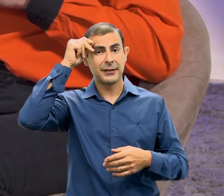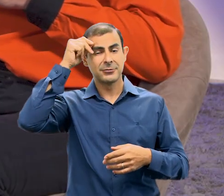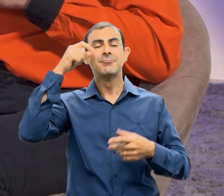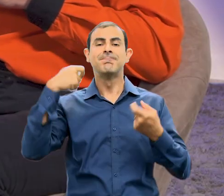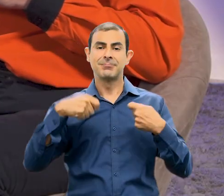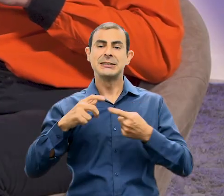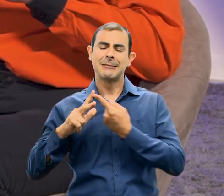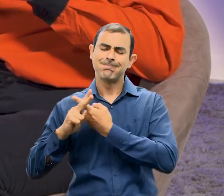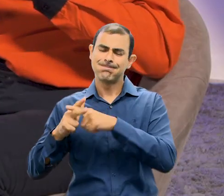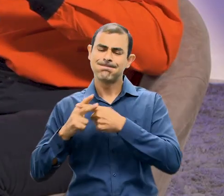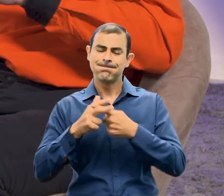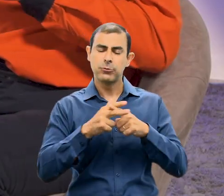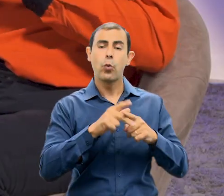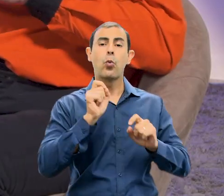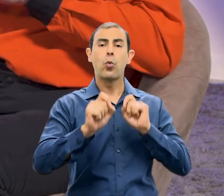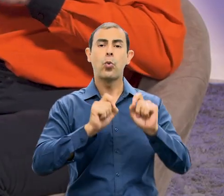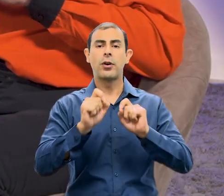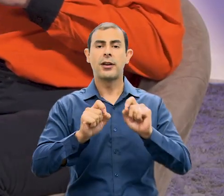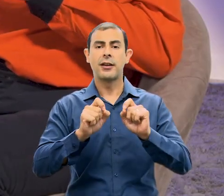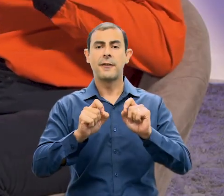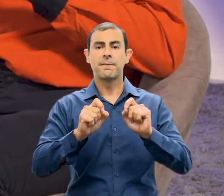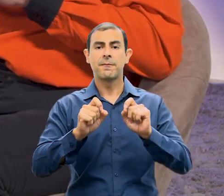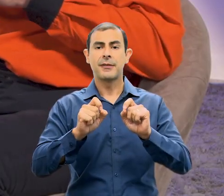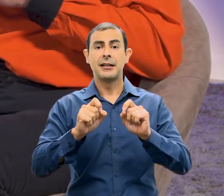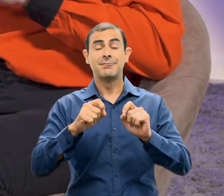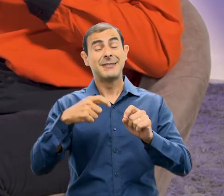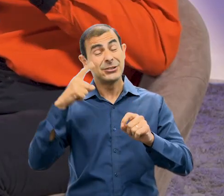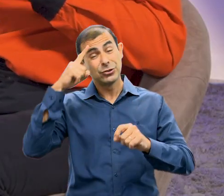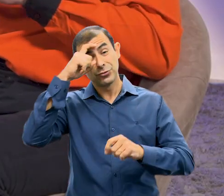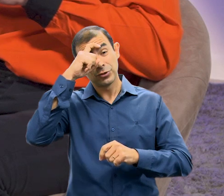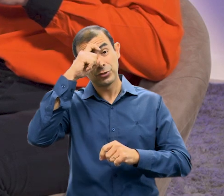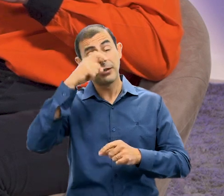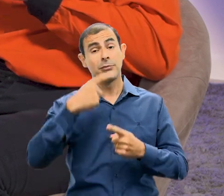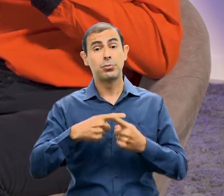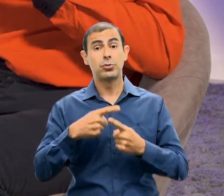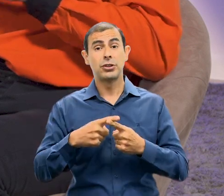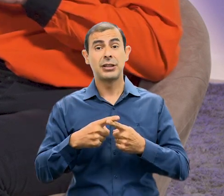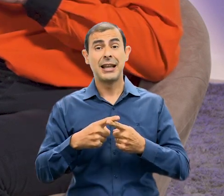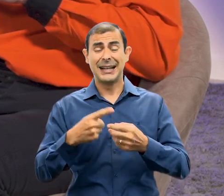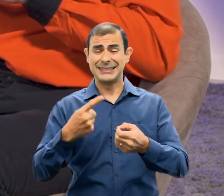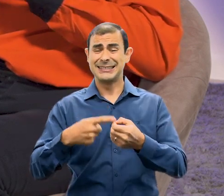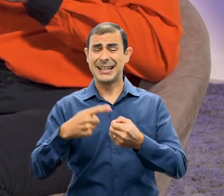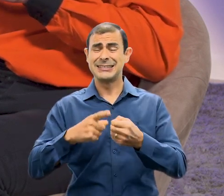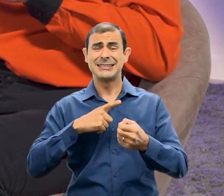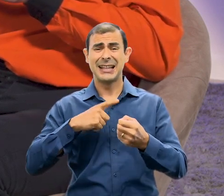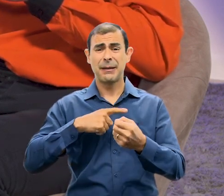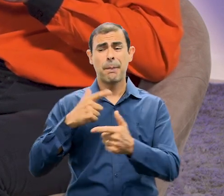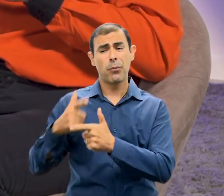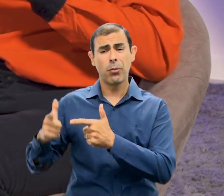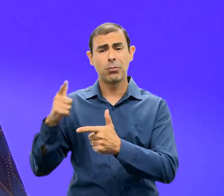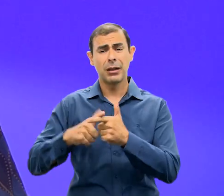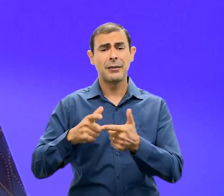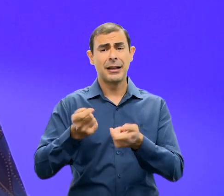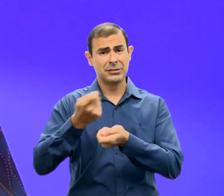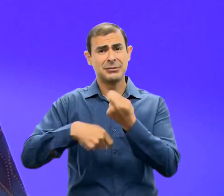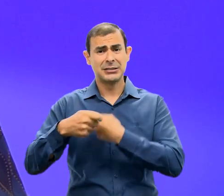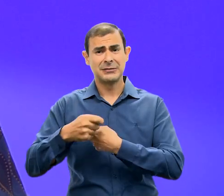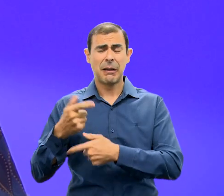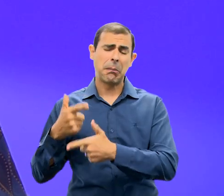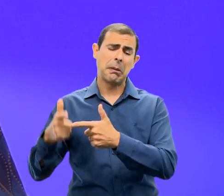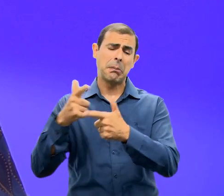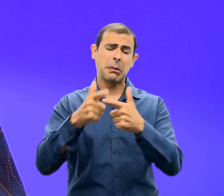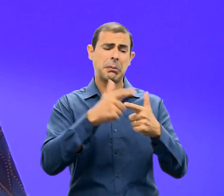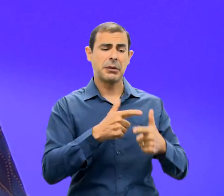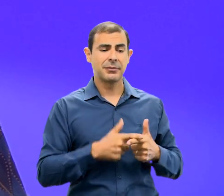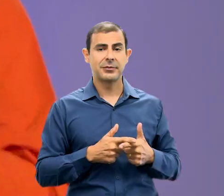vai ter muita dificuldade, porque o município está todo complicado, ele está todo enrolado na parte administrativa. A gestão